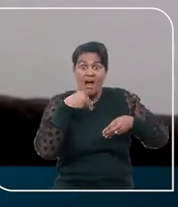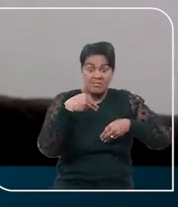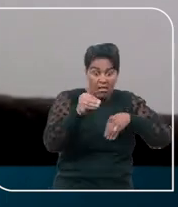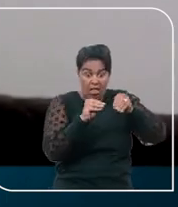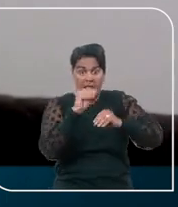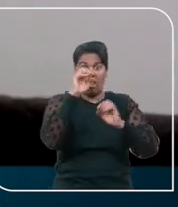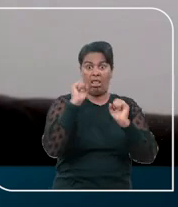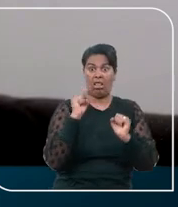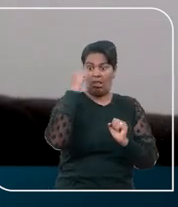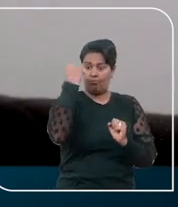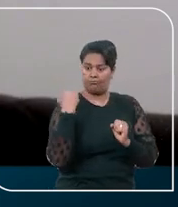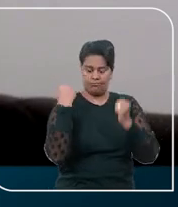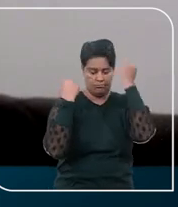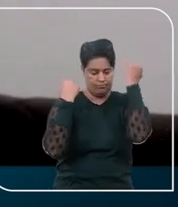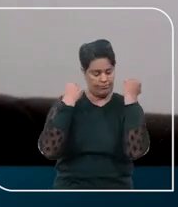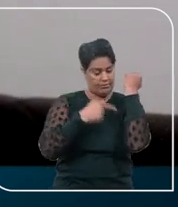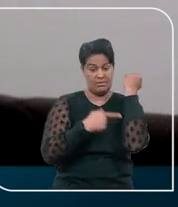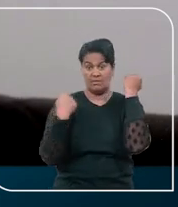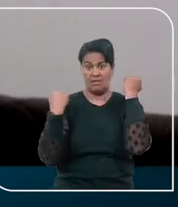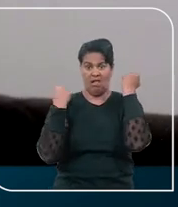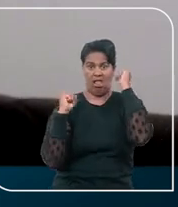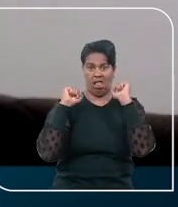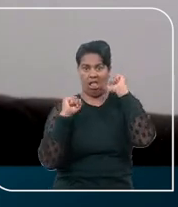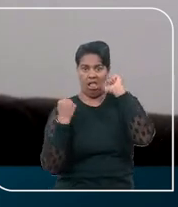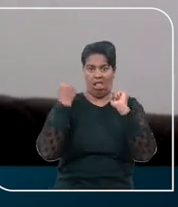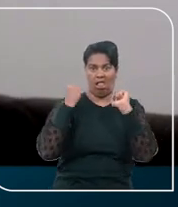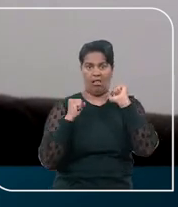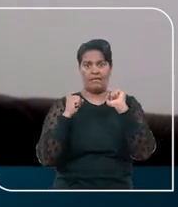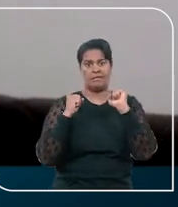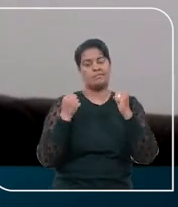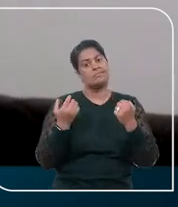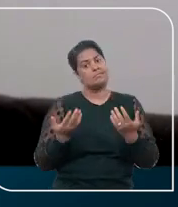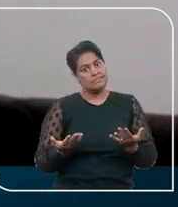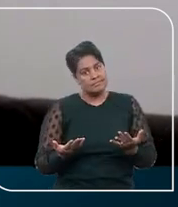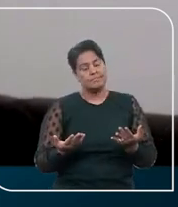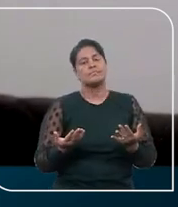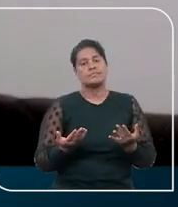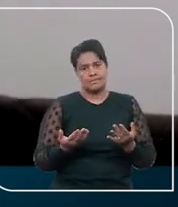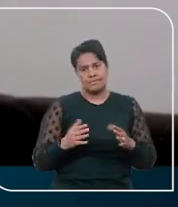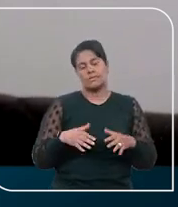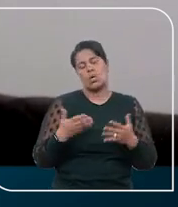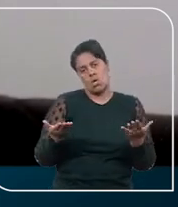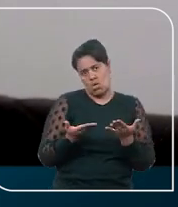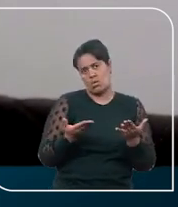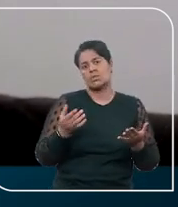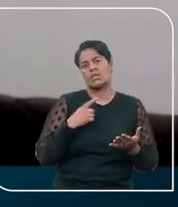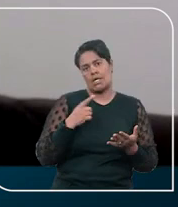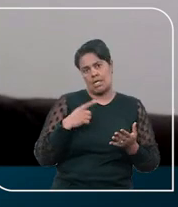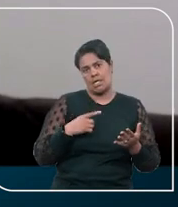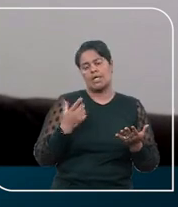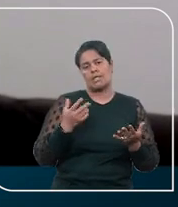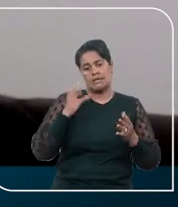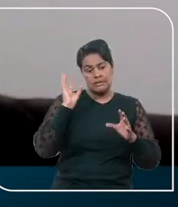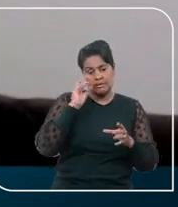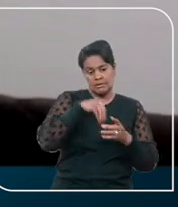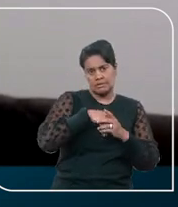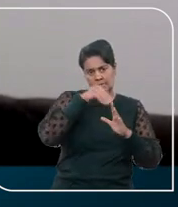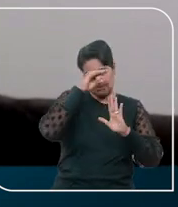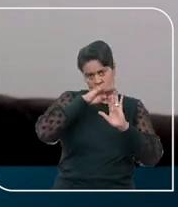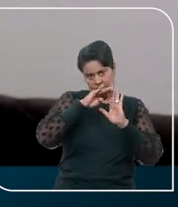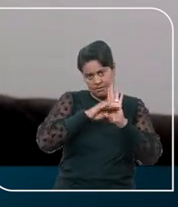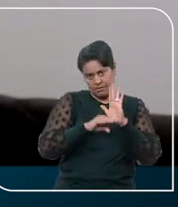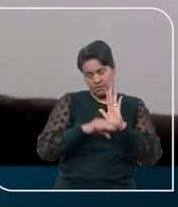faz uma abertura de um vão. Tudo isso, já que hoje nós temos dentro ali do direito de propriedade até